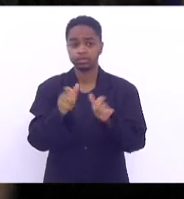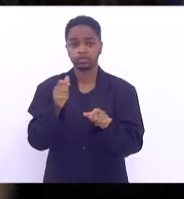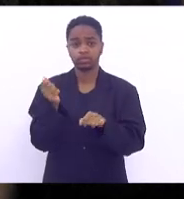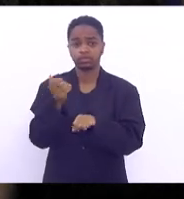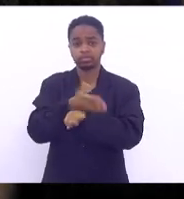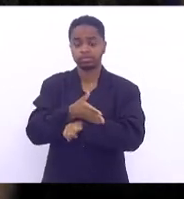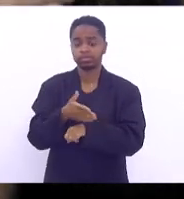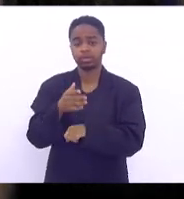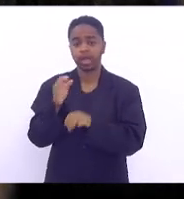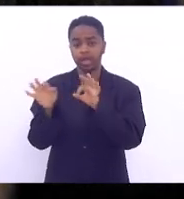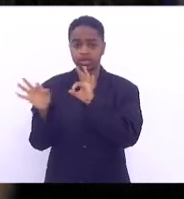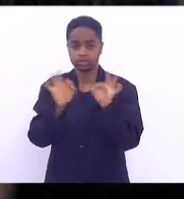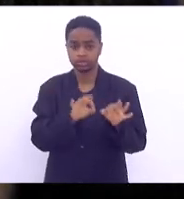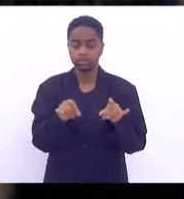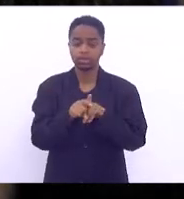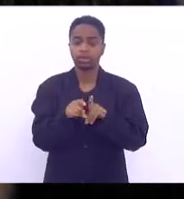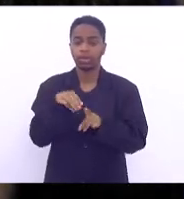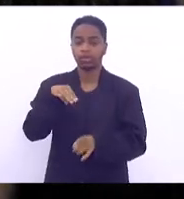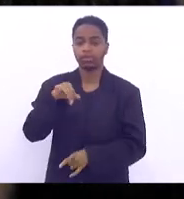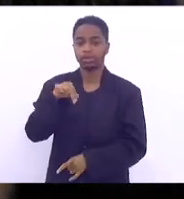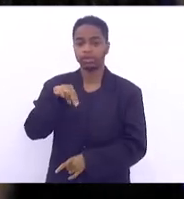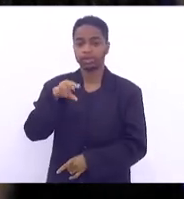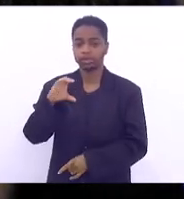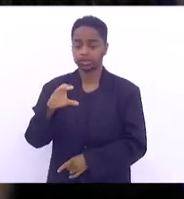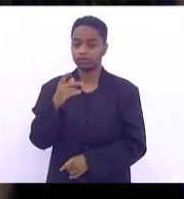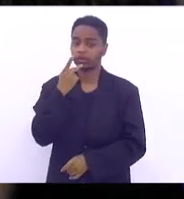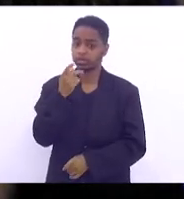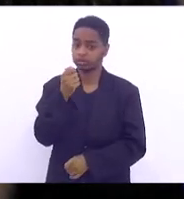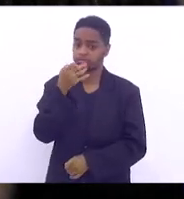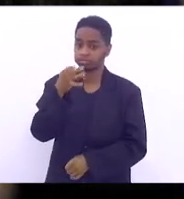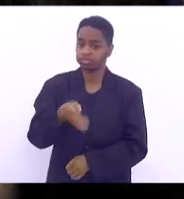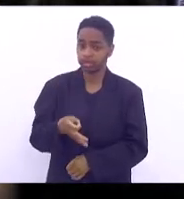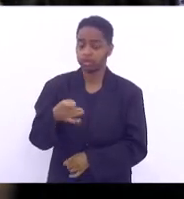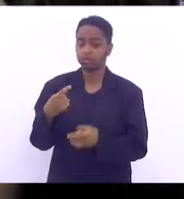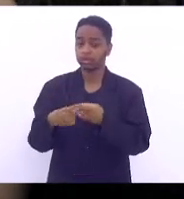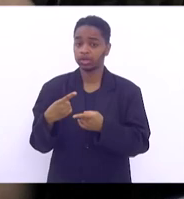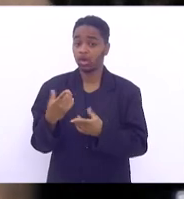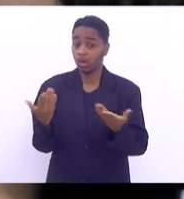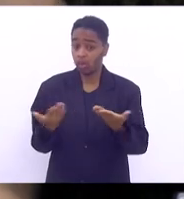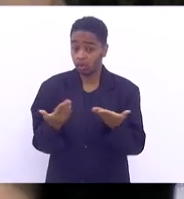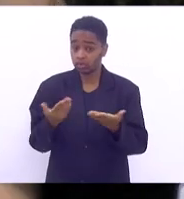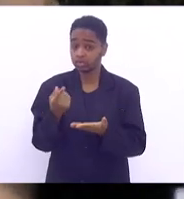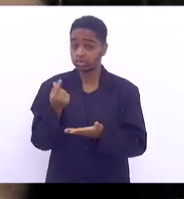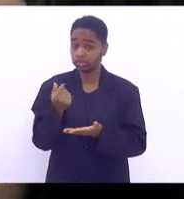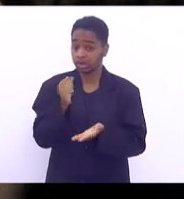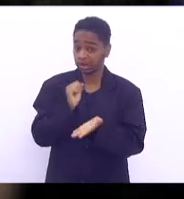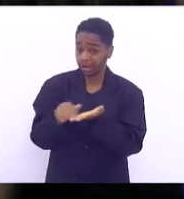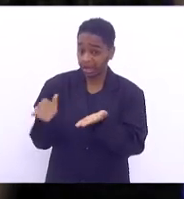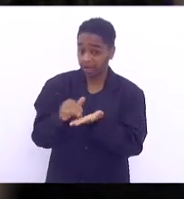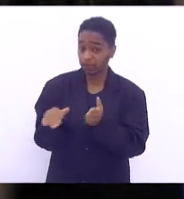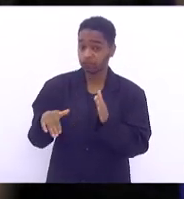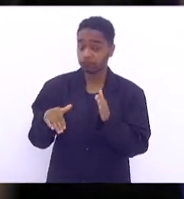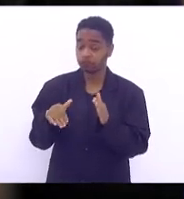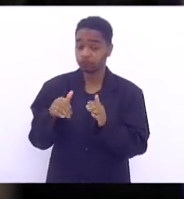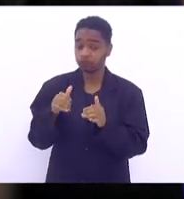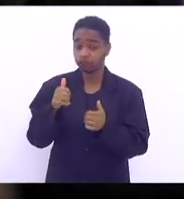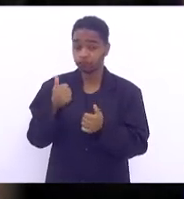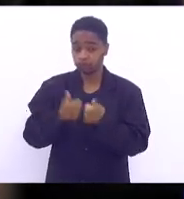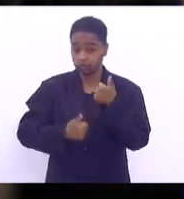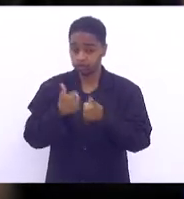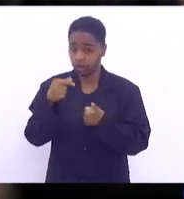arenas. E o Mink colocou muito bem. Os preços praticados hoje no futebol brasileiro